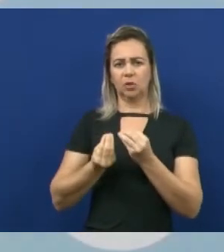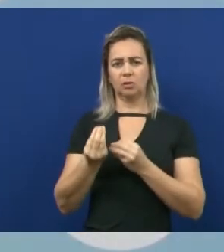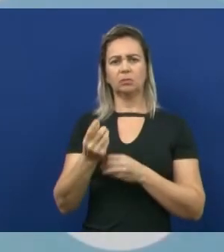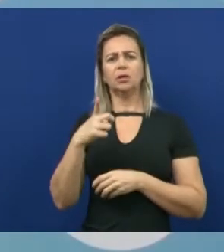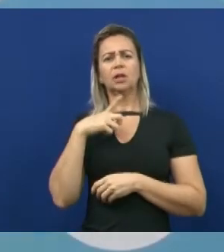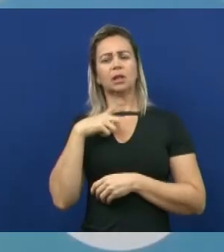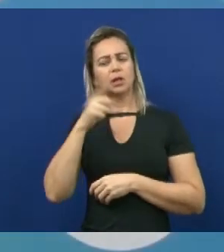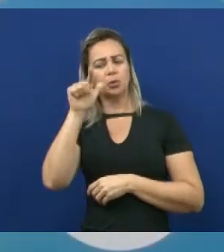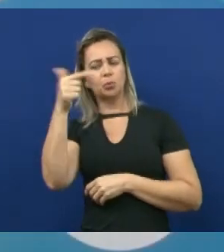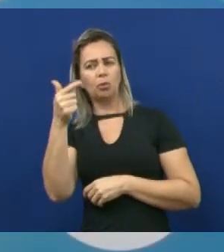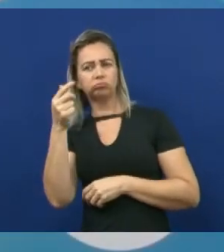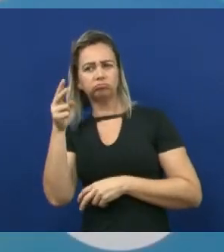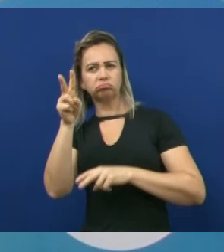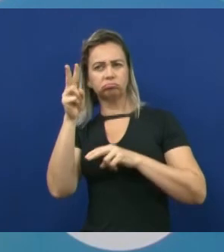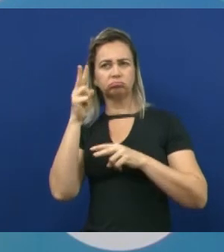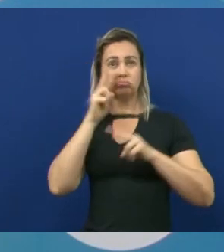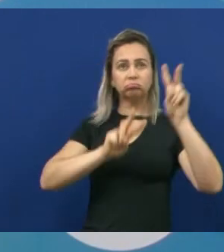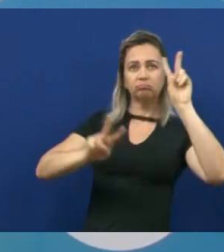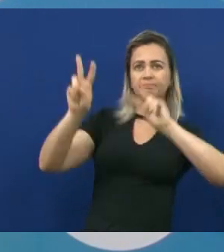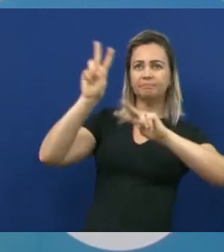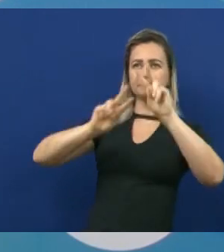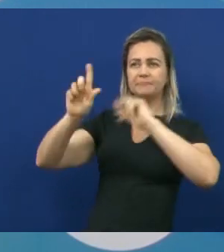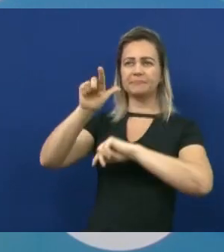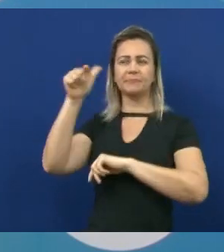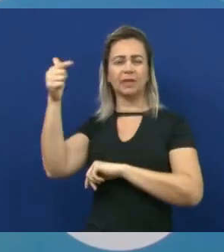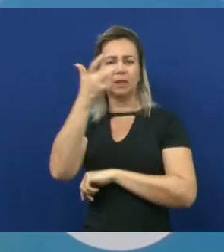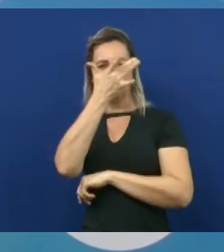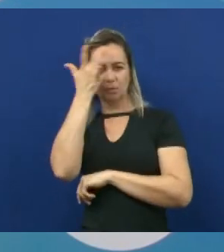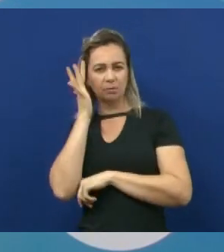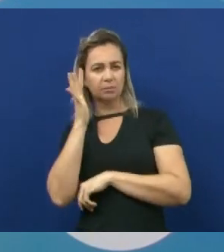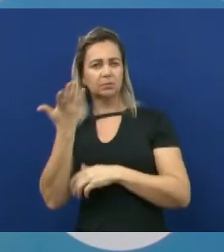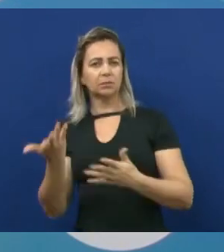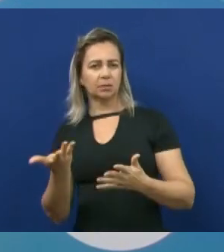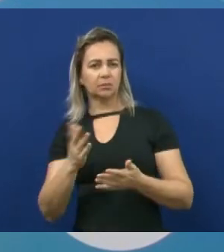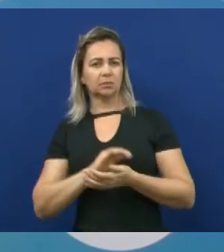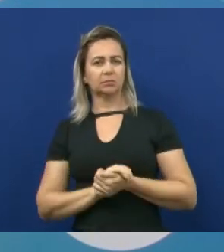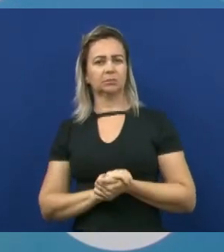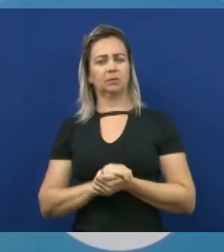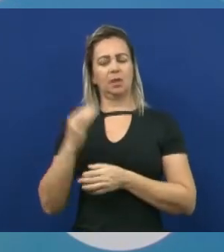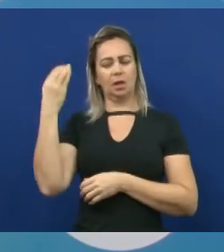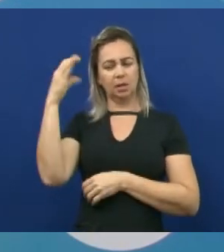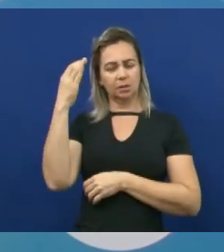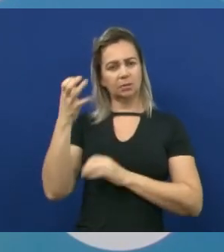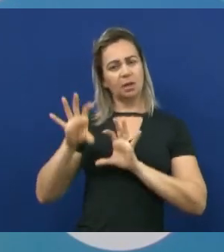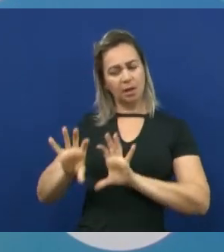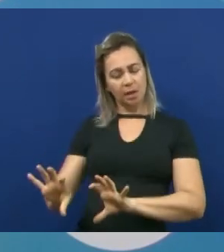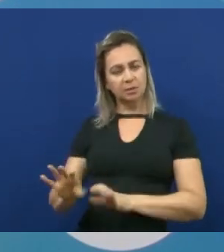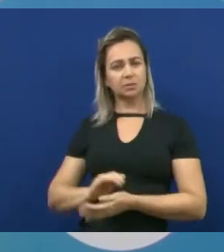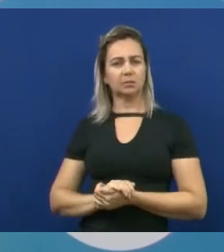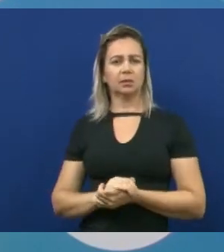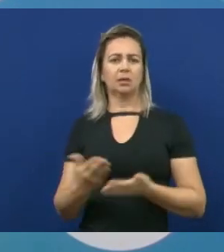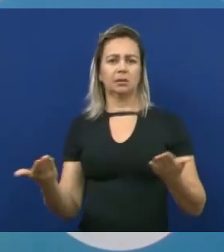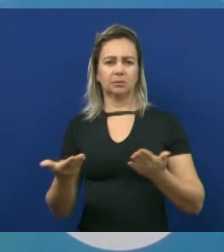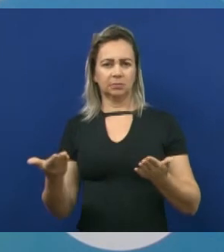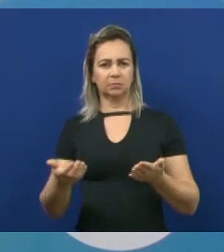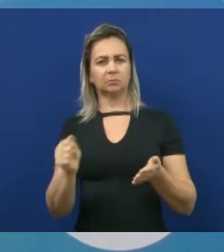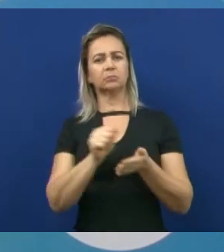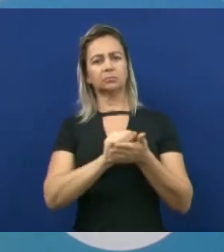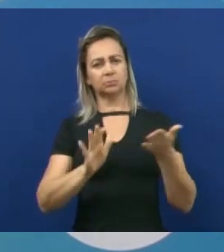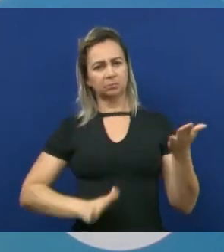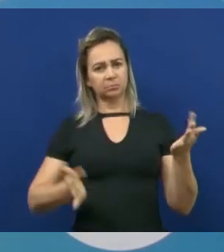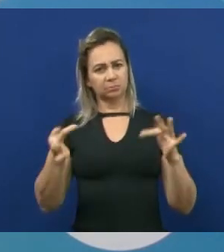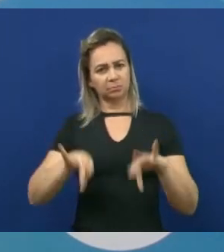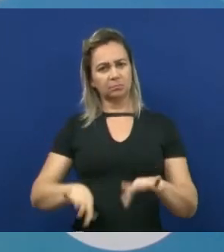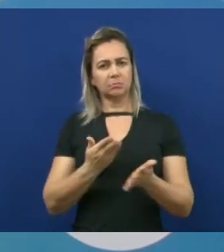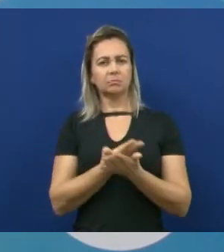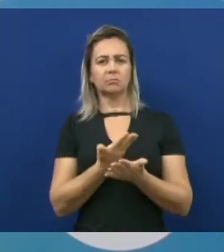olhares para aquilo? Então a ciência também é aberta para essas situações. Nós temos uma atividade interessante ao final dessa aula.